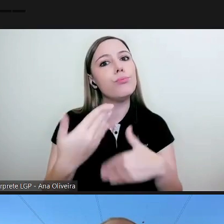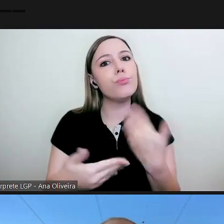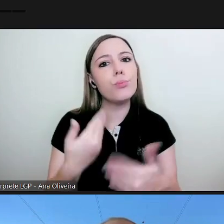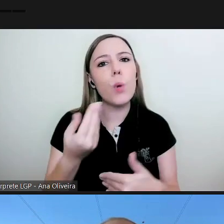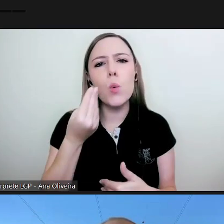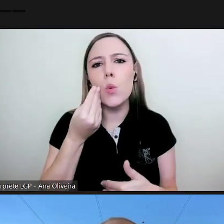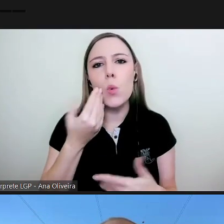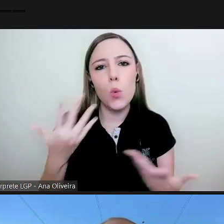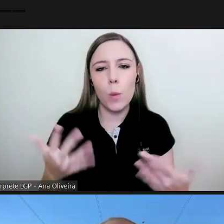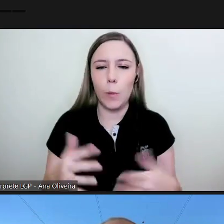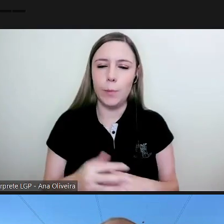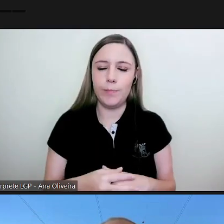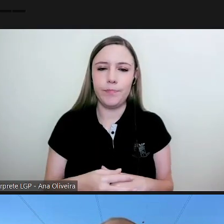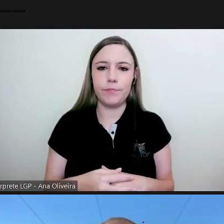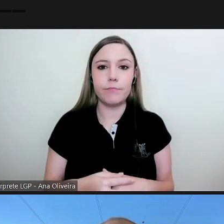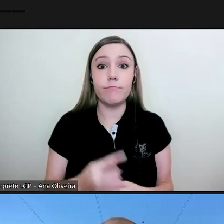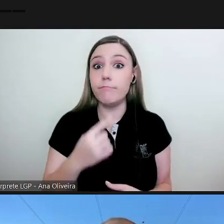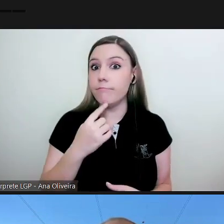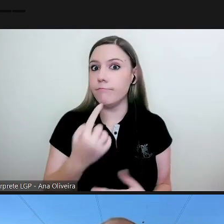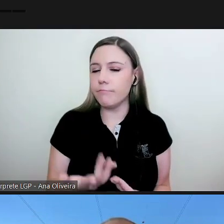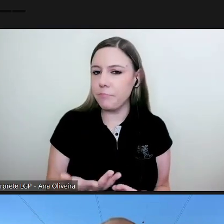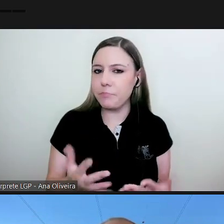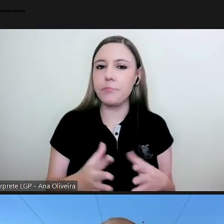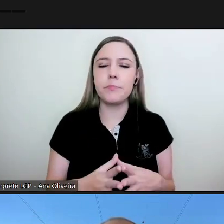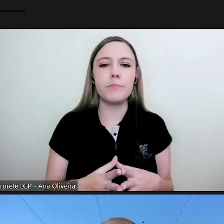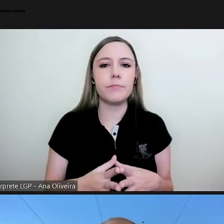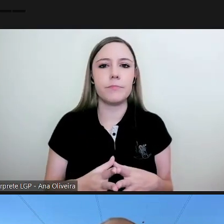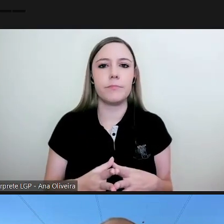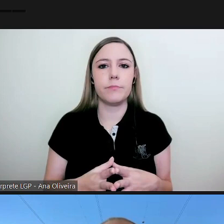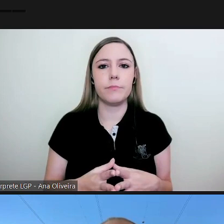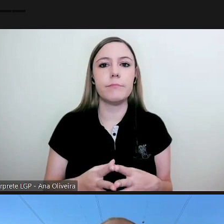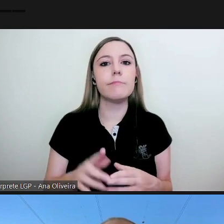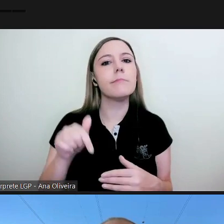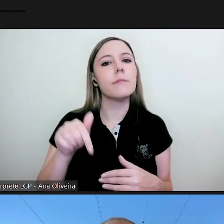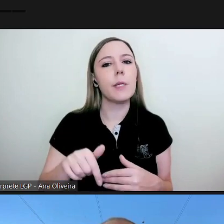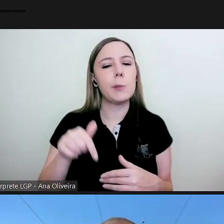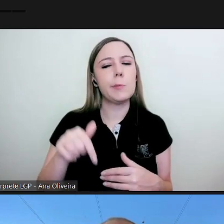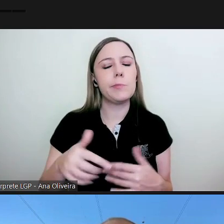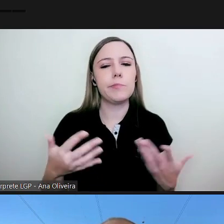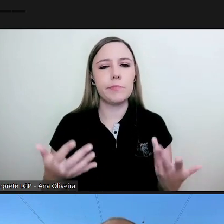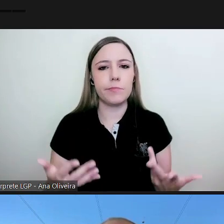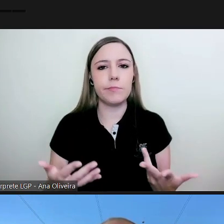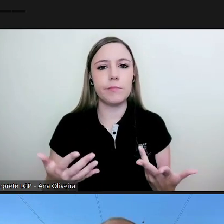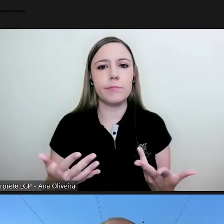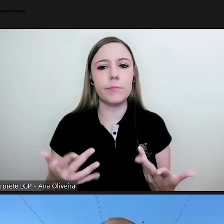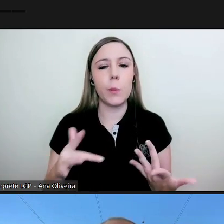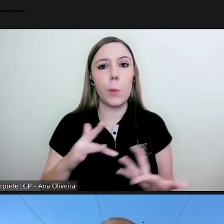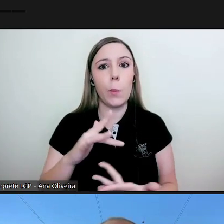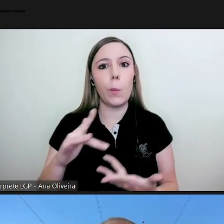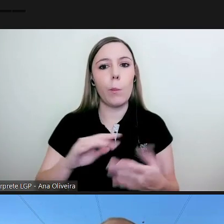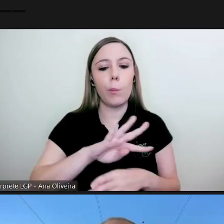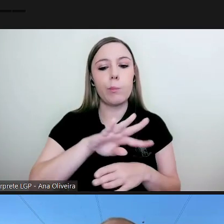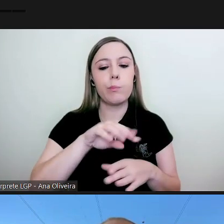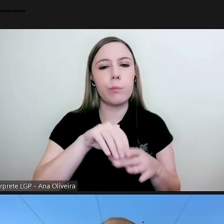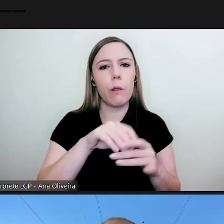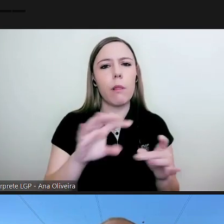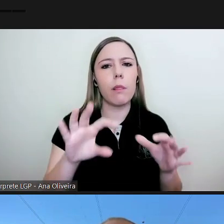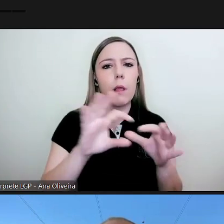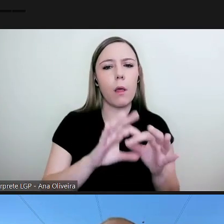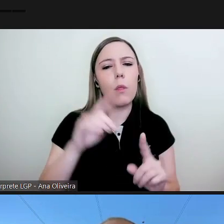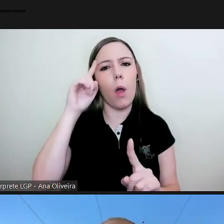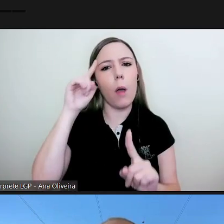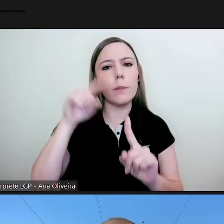em ação. Dizer que esta iniciativa é enquadrada dentro do objetivo global que o INA